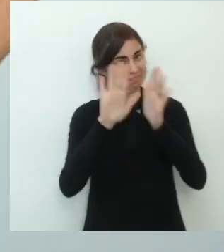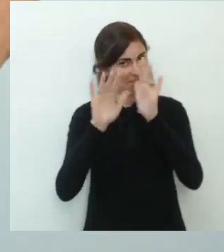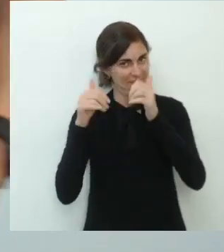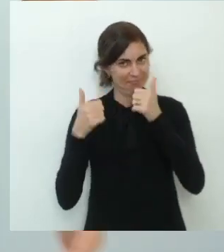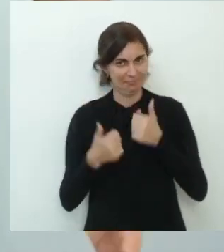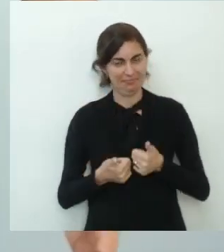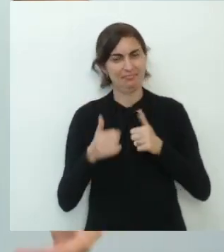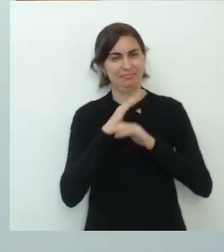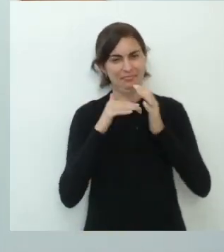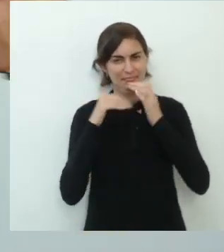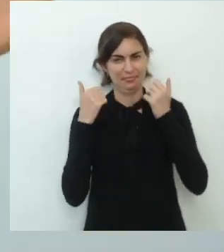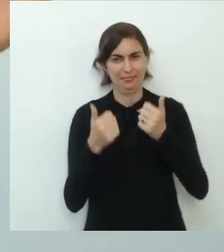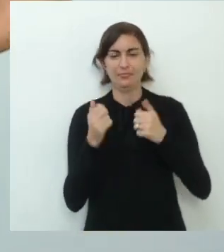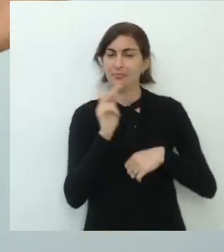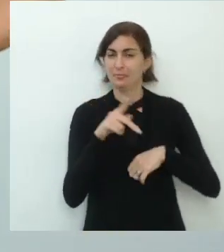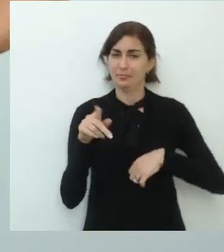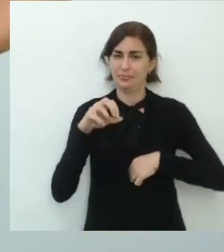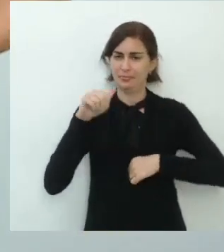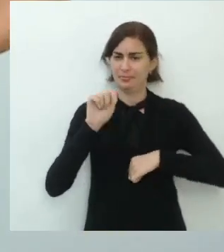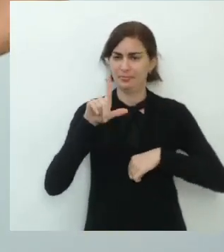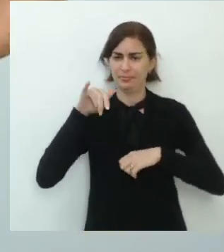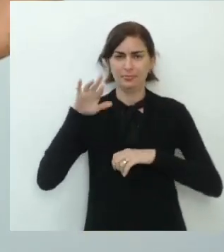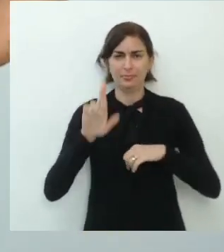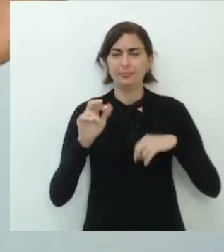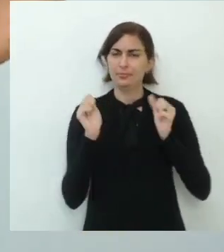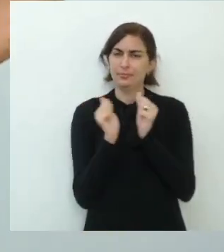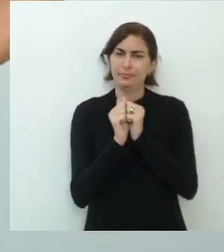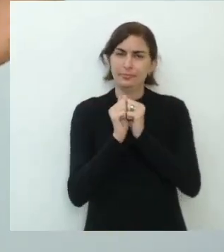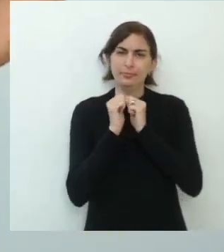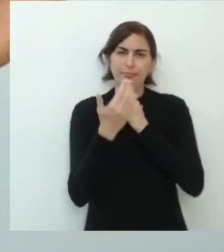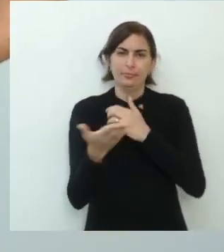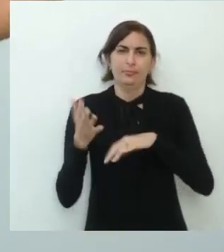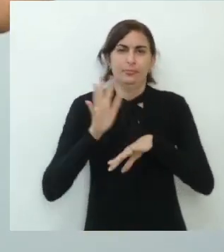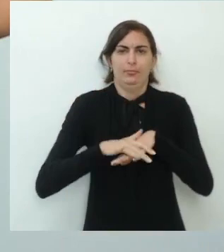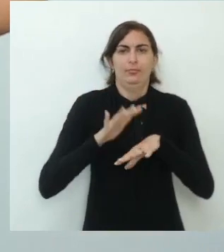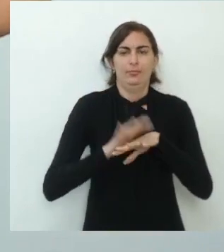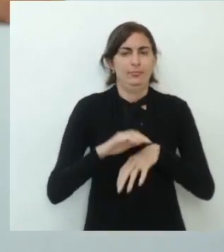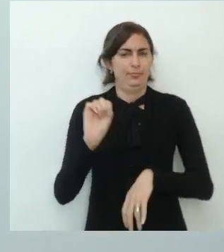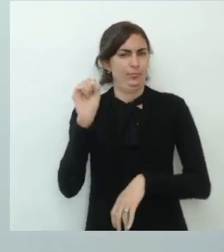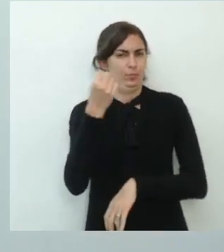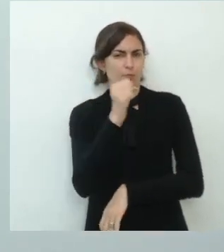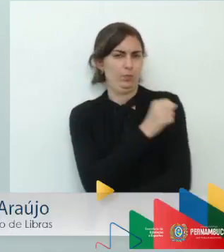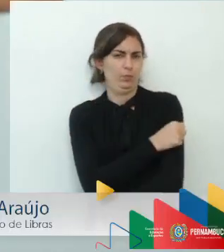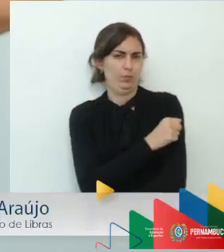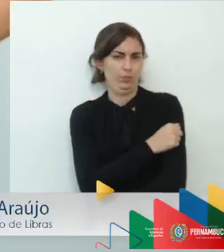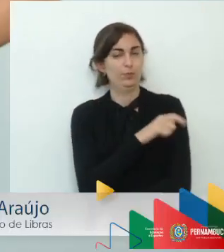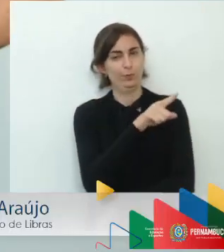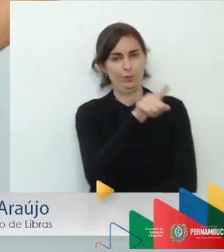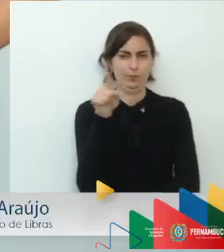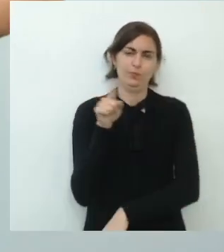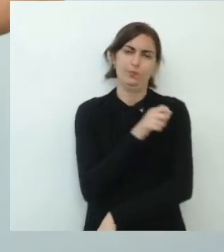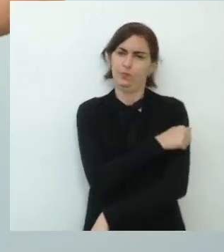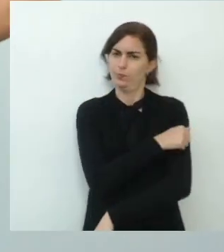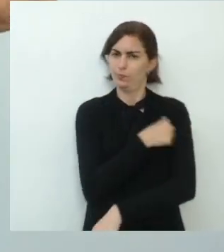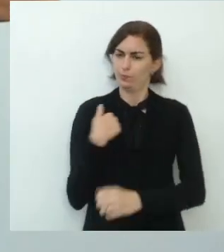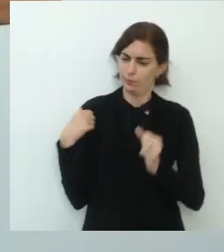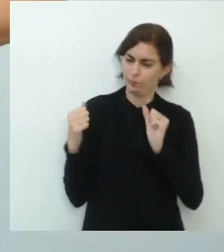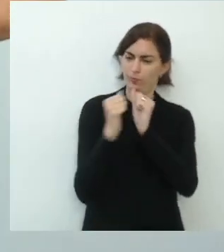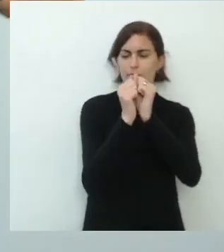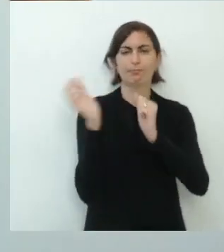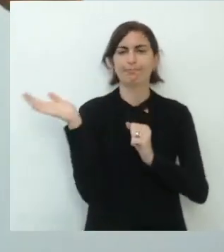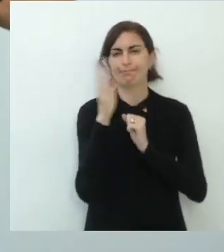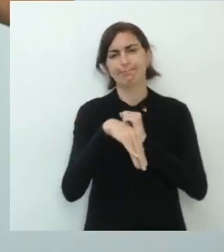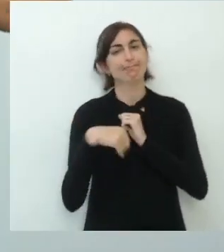Olá pessoal, tudo bem? Professor Almir Serpa aqui de volta para a videoaula de matemática, oitavo ano. Você, do oitavo ano, tá comigo? Então